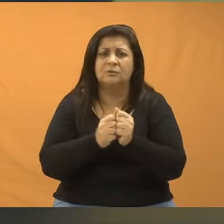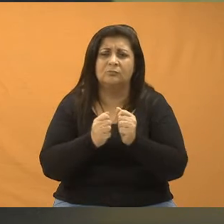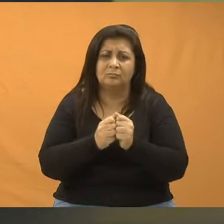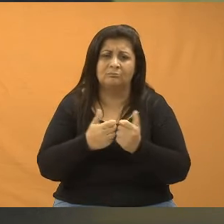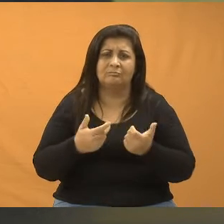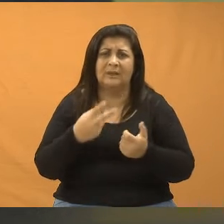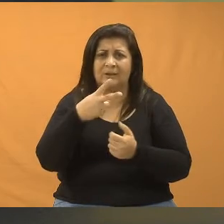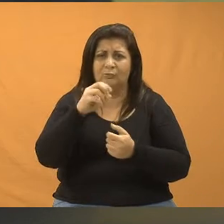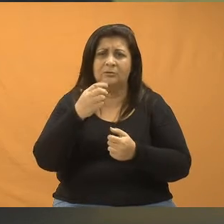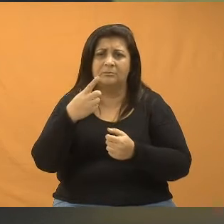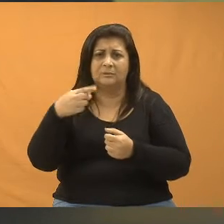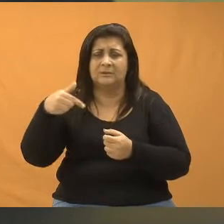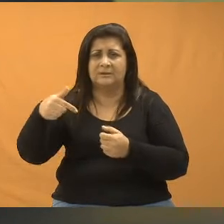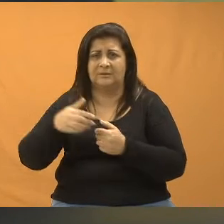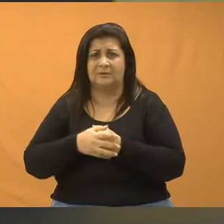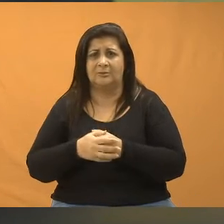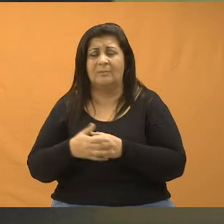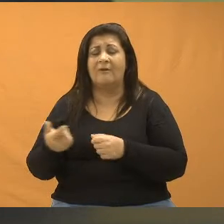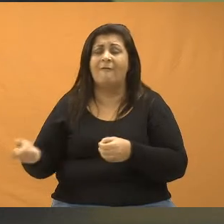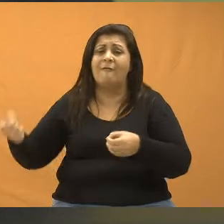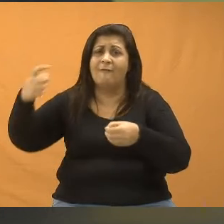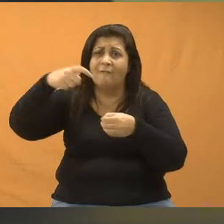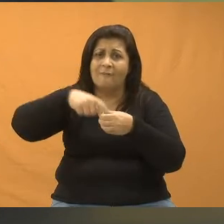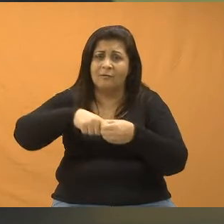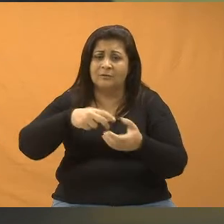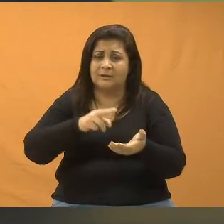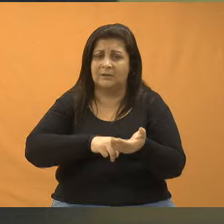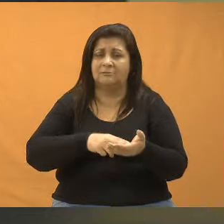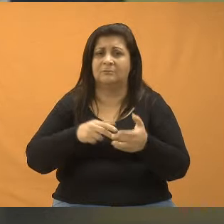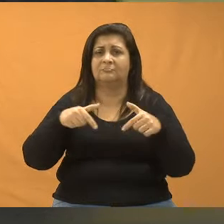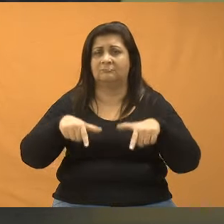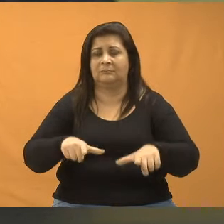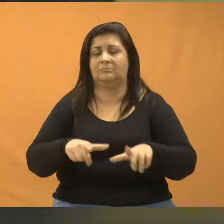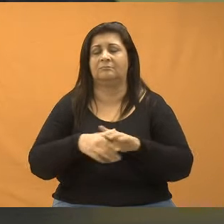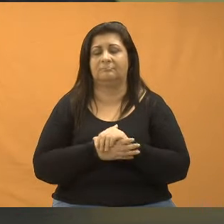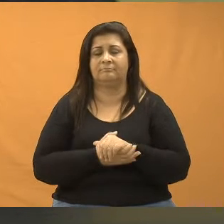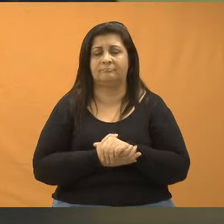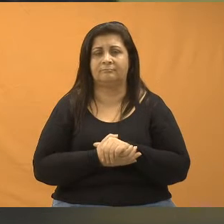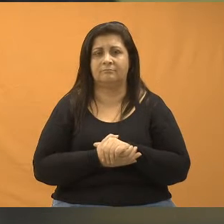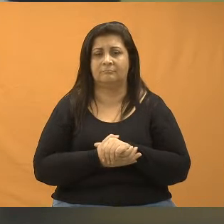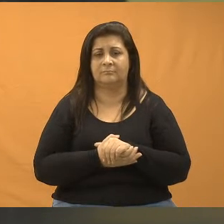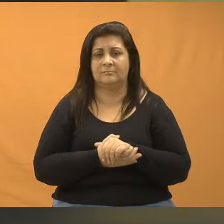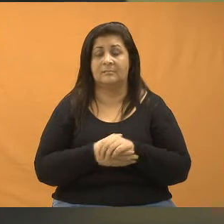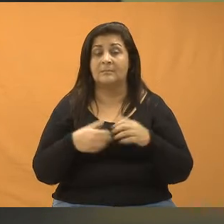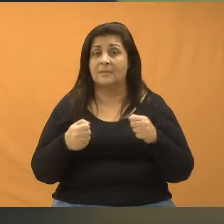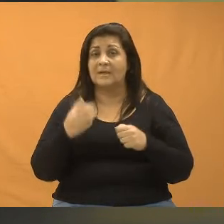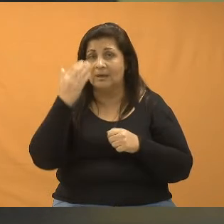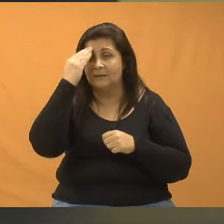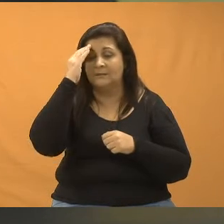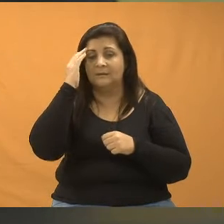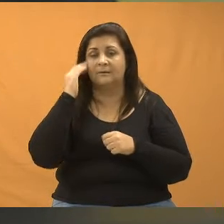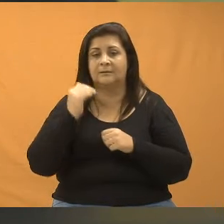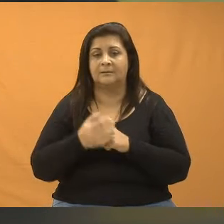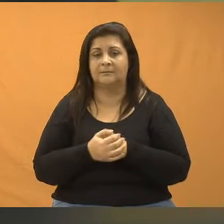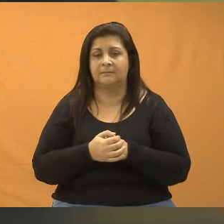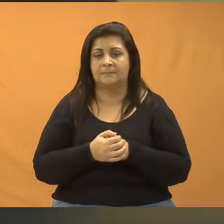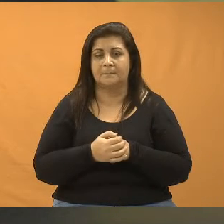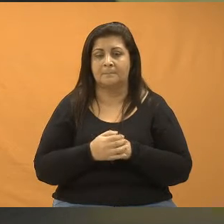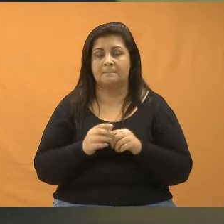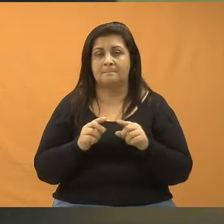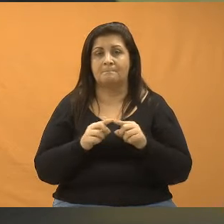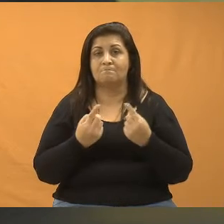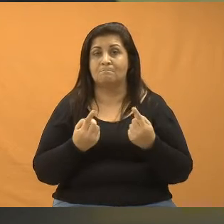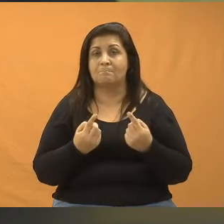2017, para recuperar esse selo de filantropia. Então, é isso que tem que deixar muito claro. Só que isso não é